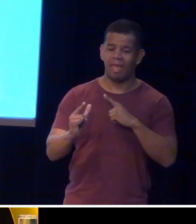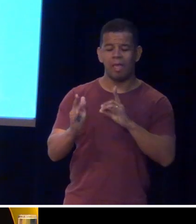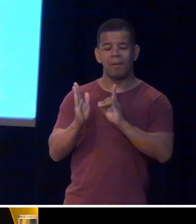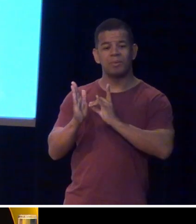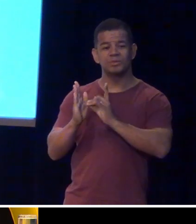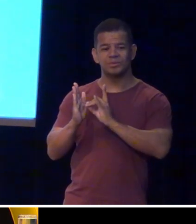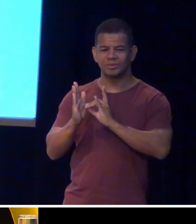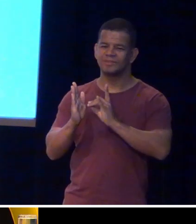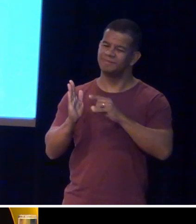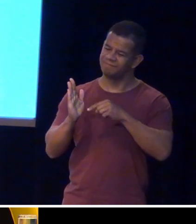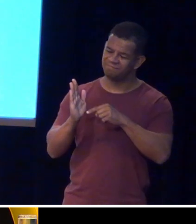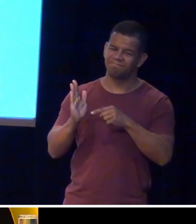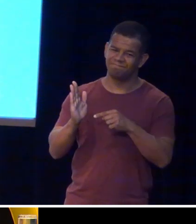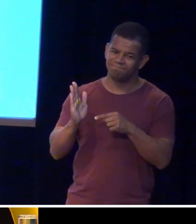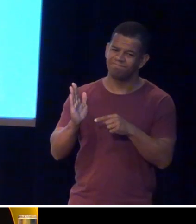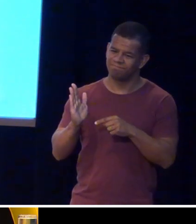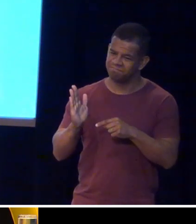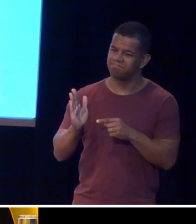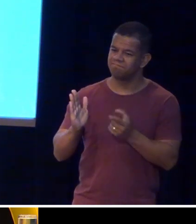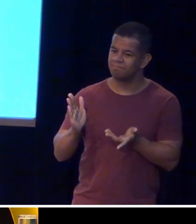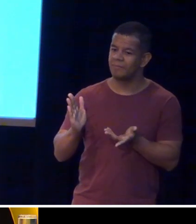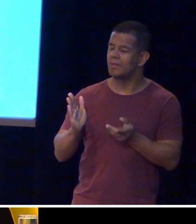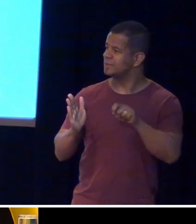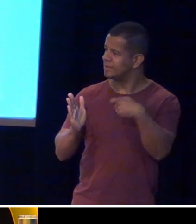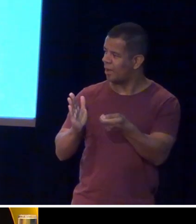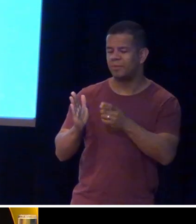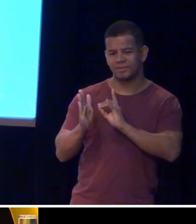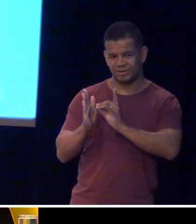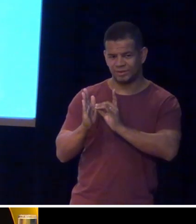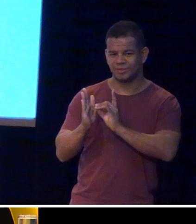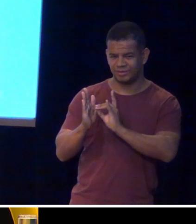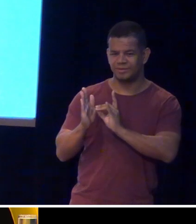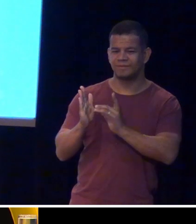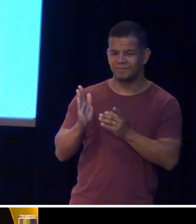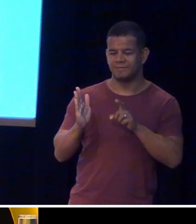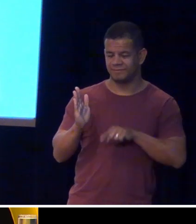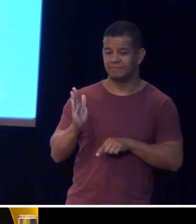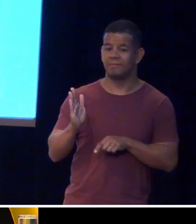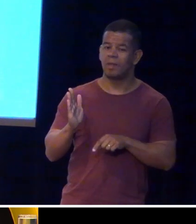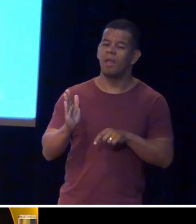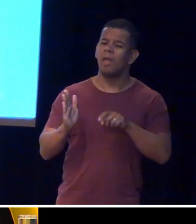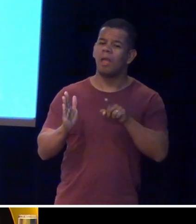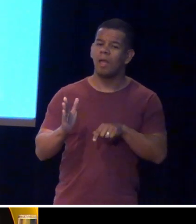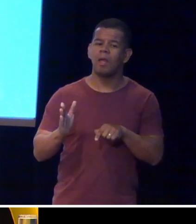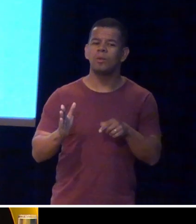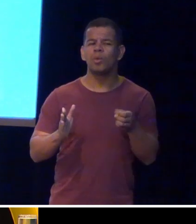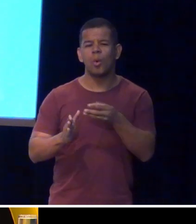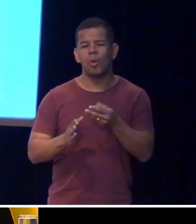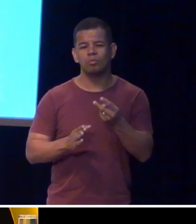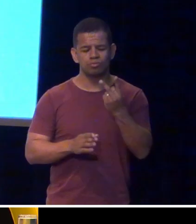repositório digital E, que o sinal é esse. Ele foi inaugurado